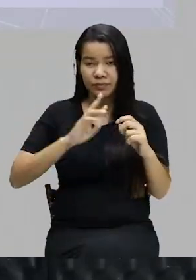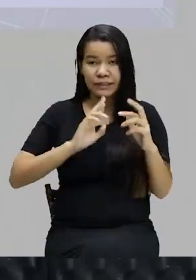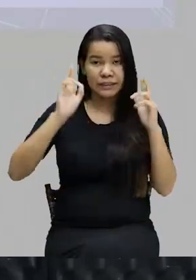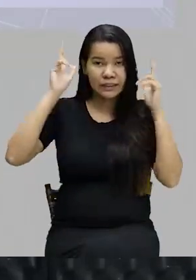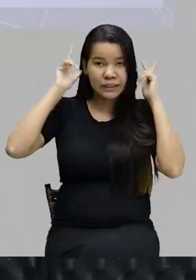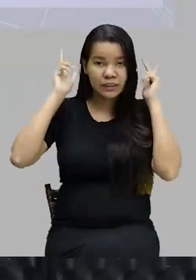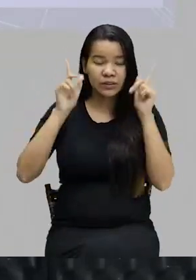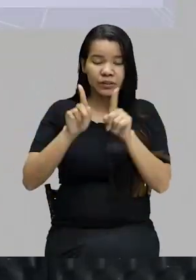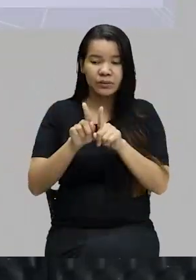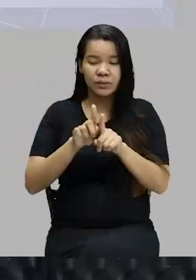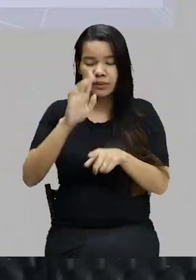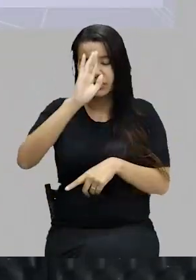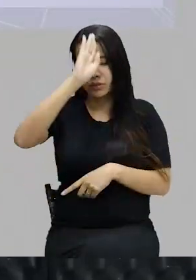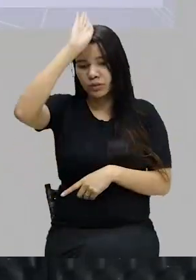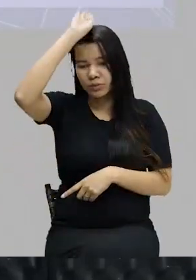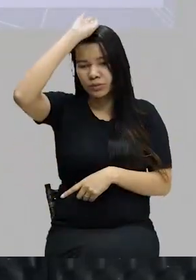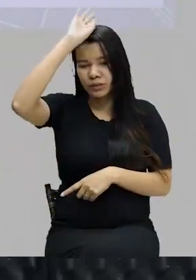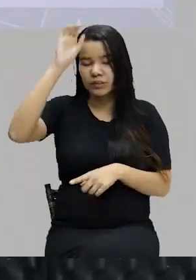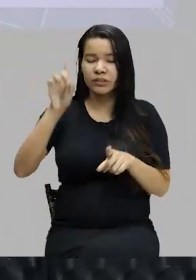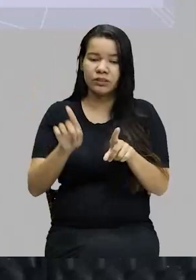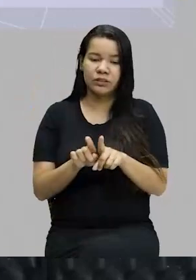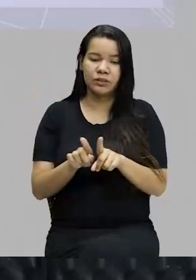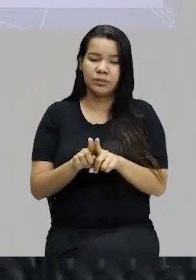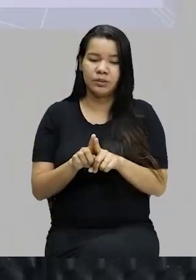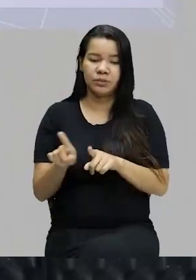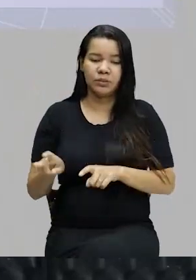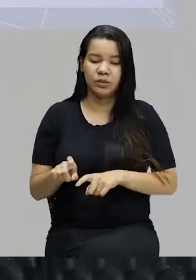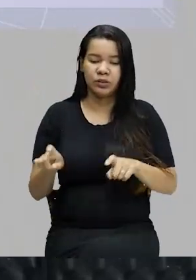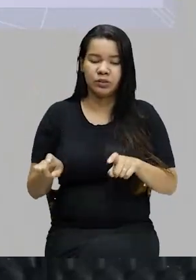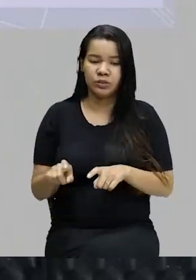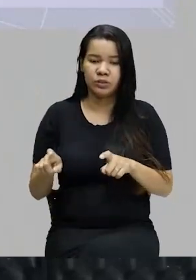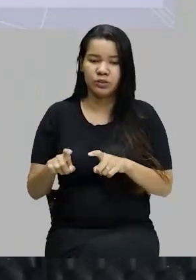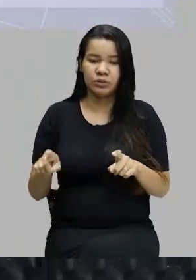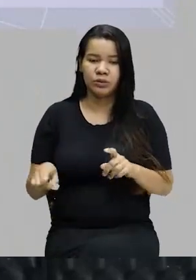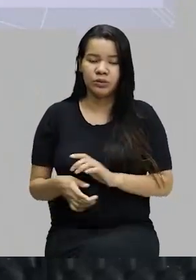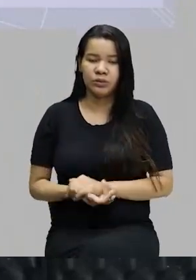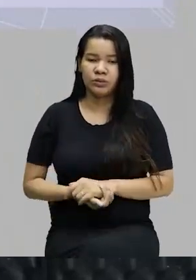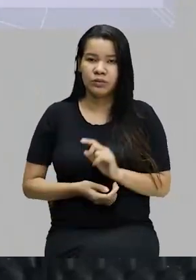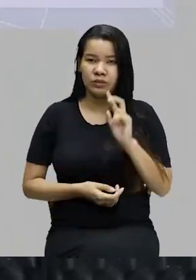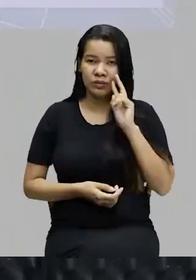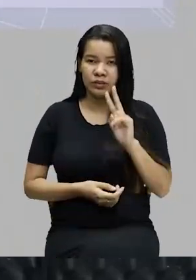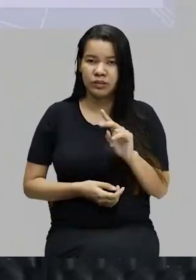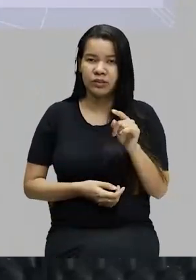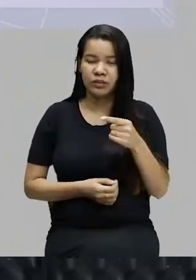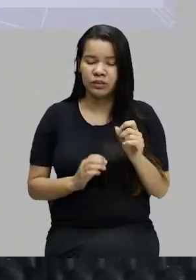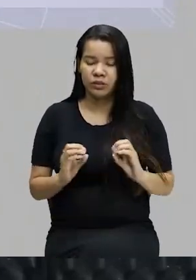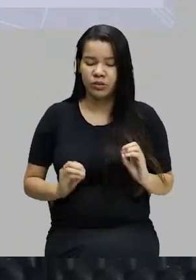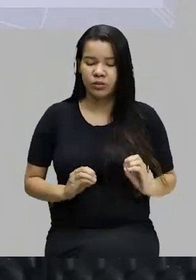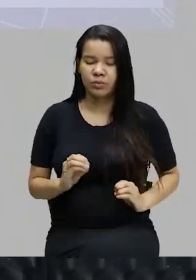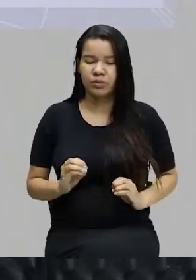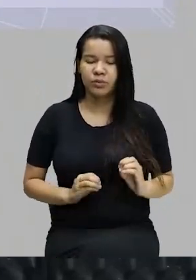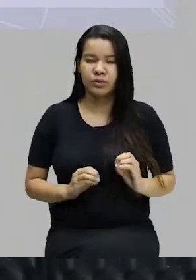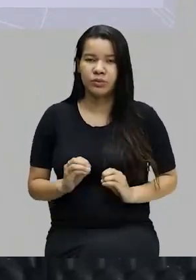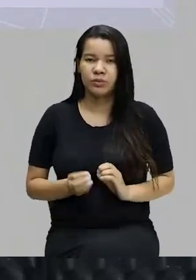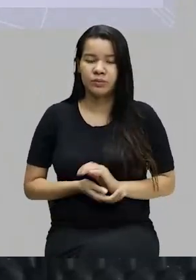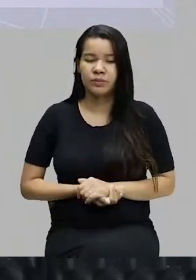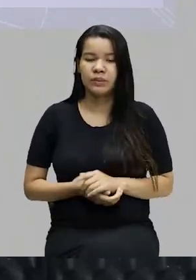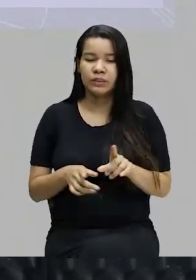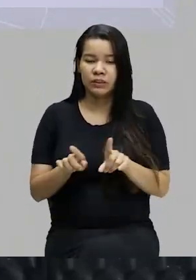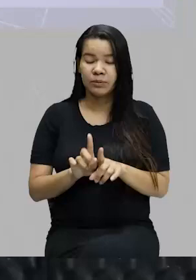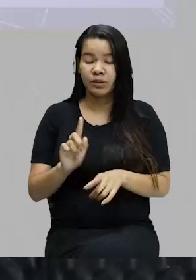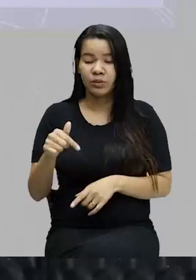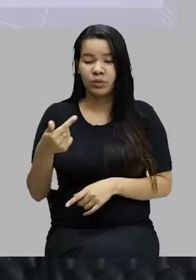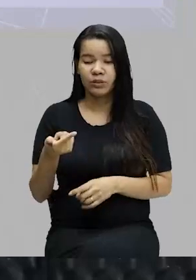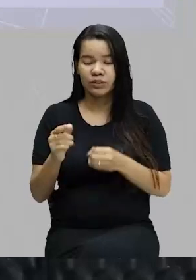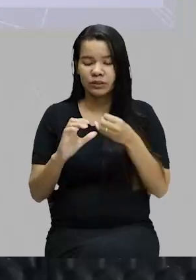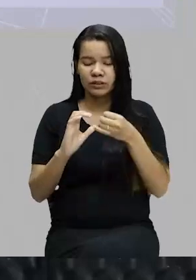como romana, na presença do pastoralismo, vocês vão ver muito isso na obra do arcadismo, e outras